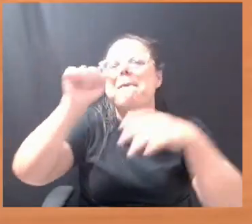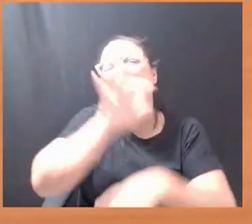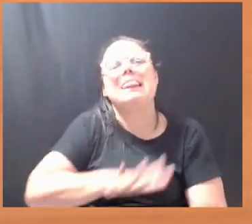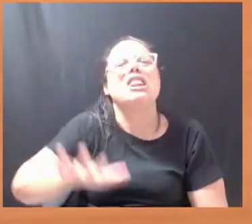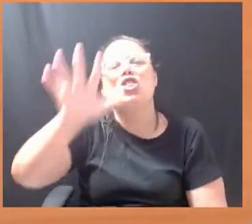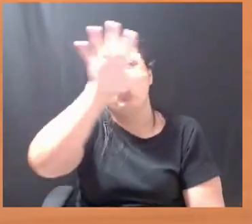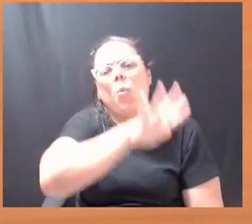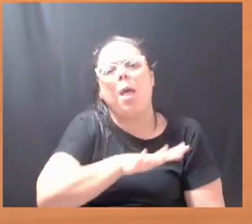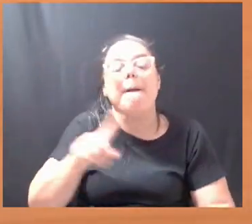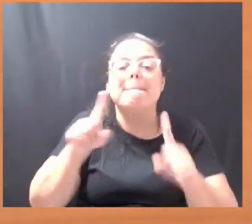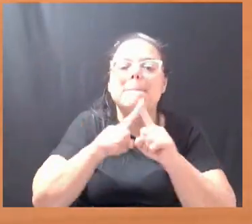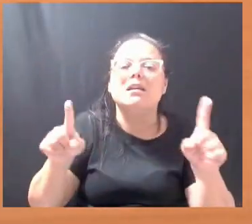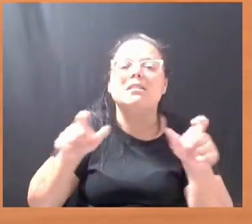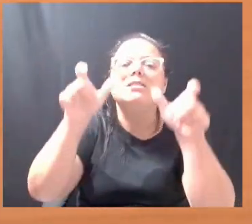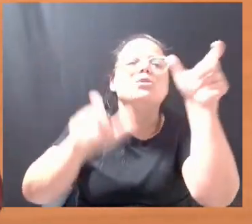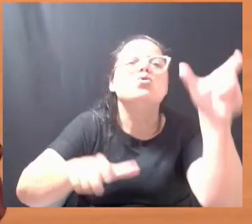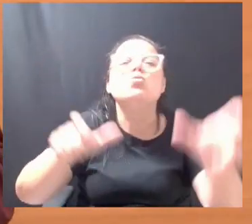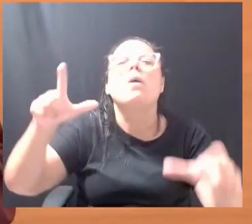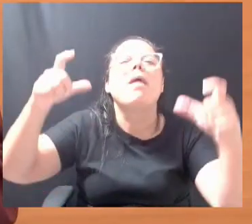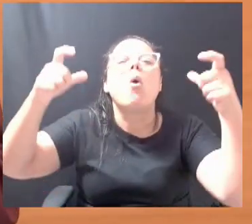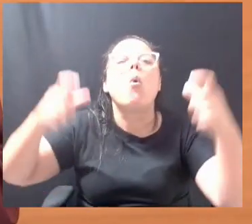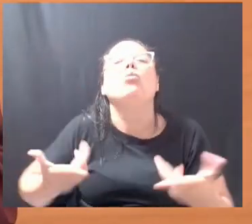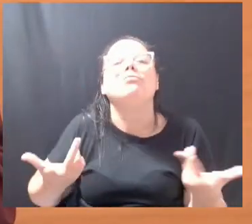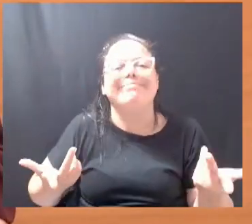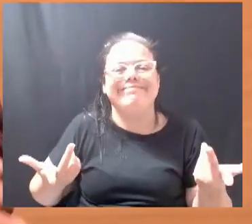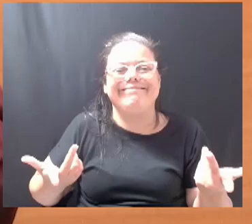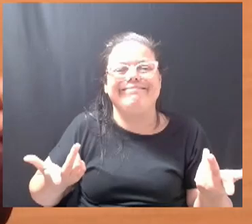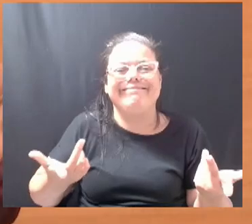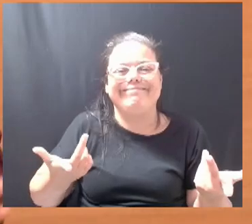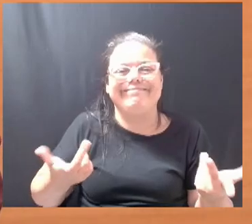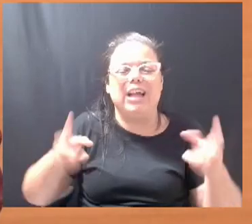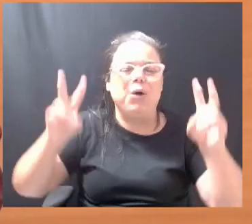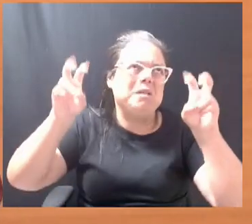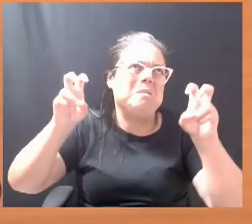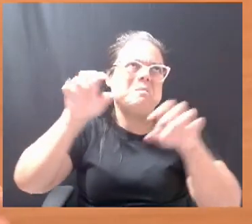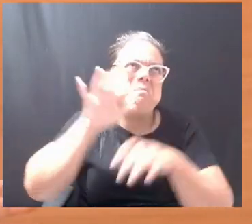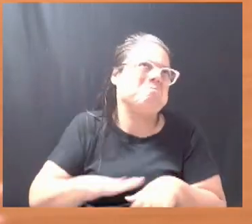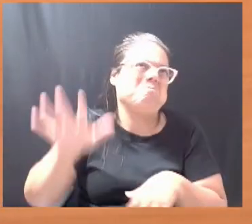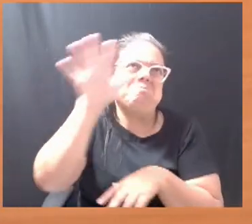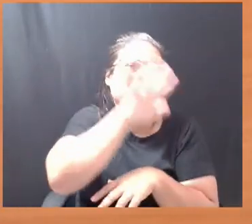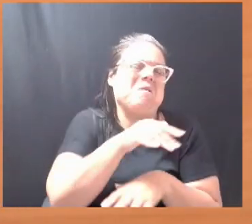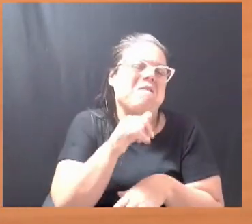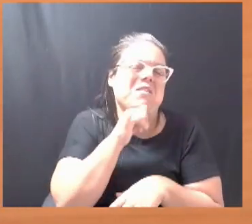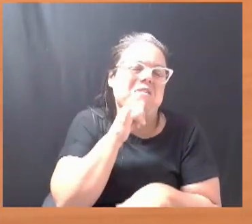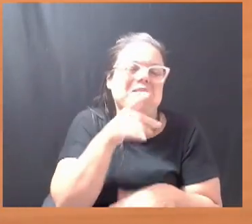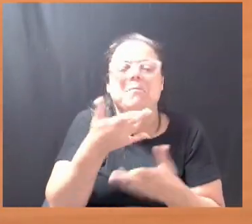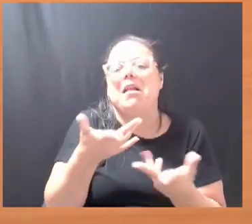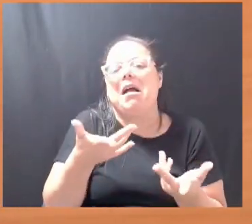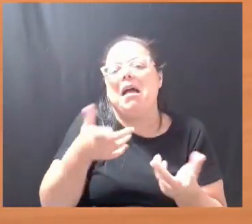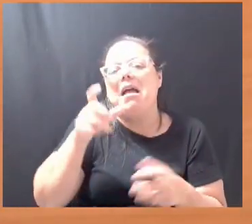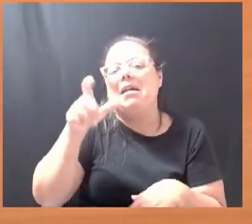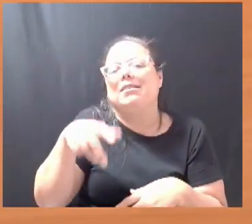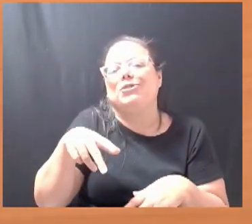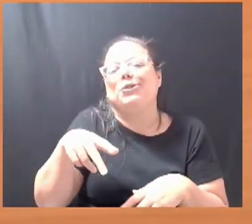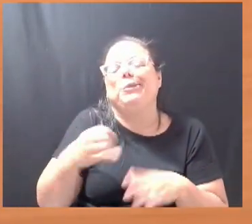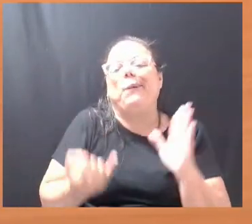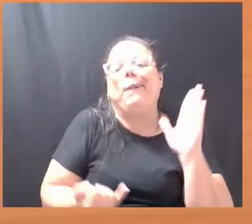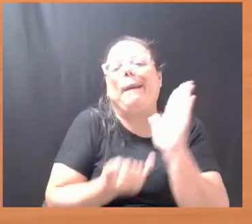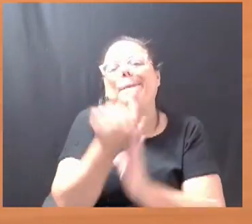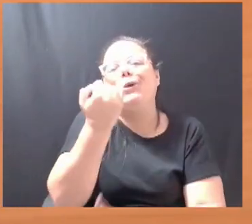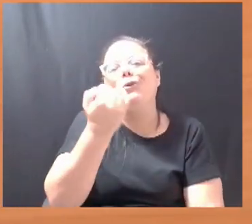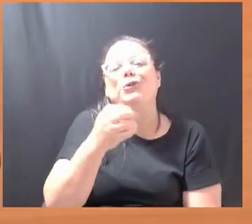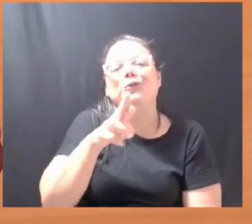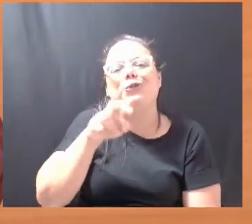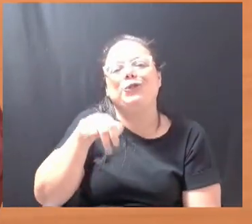aonde? Né? É um tema nacional, né? Vou dar um exemplo, sobre a questão do imposto de renda, né? Mas onde as pessoas